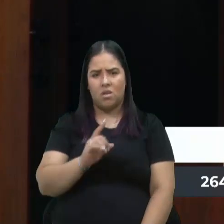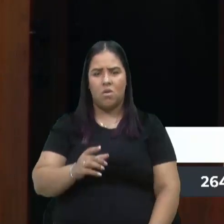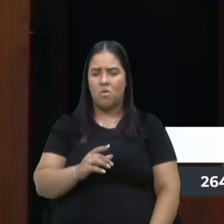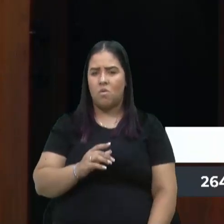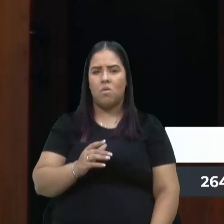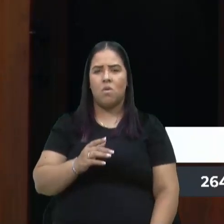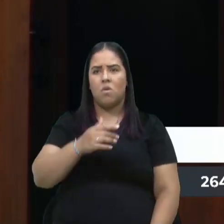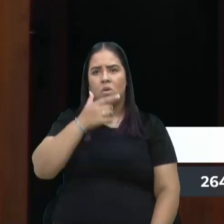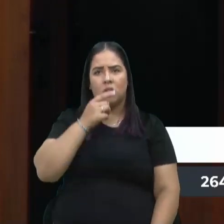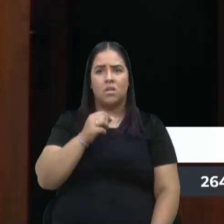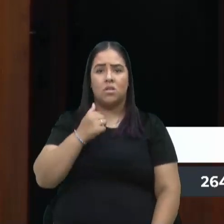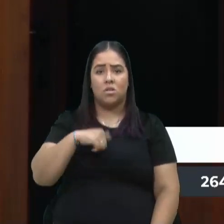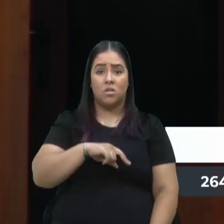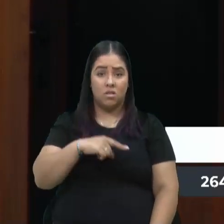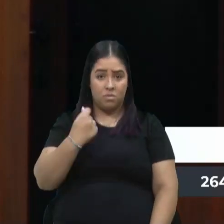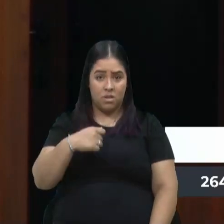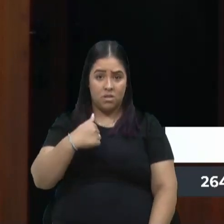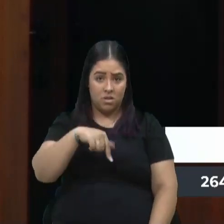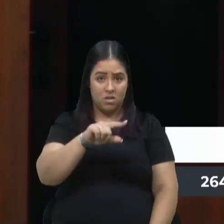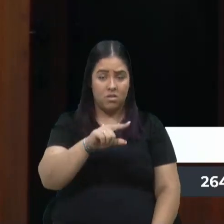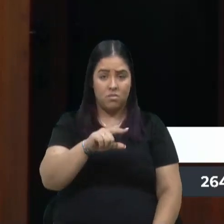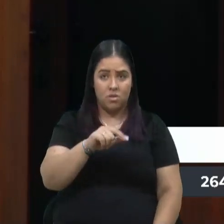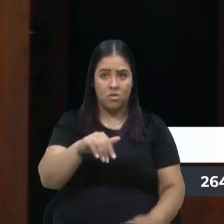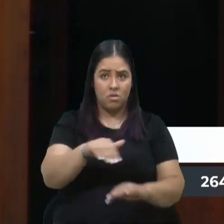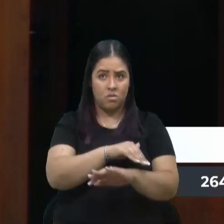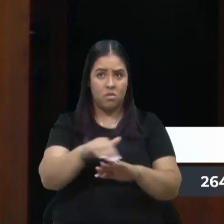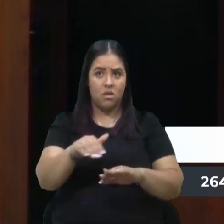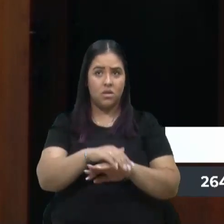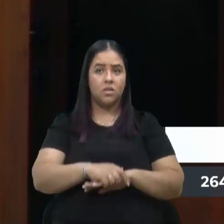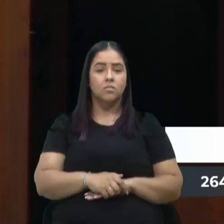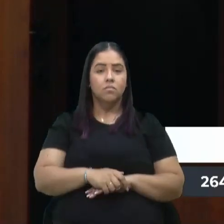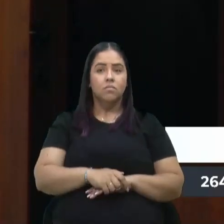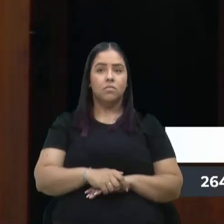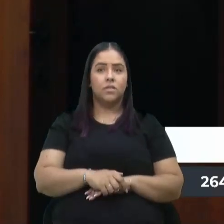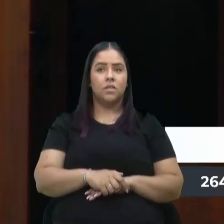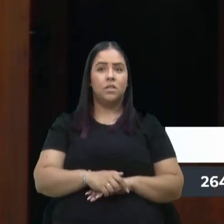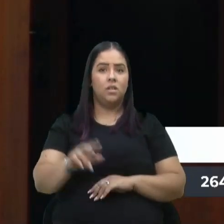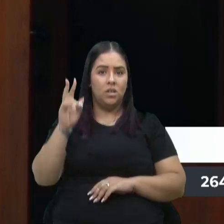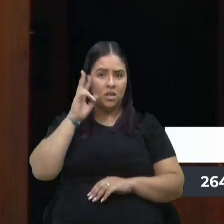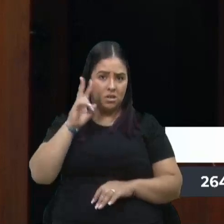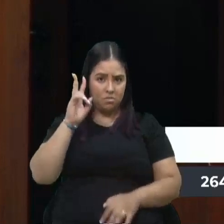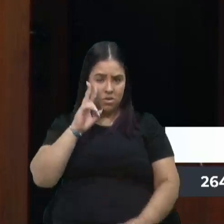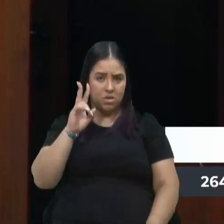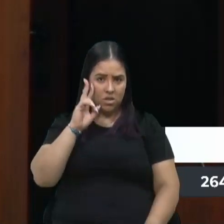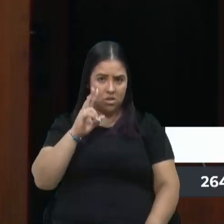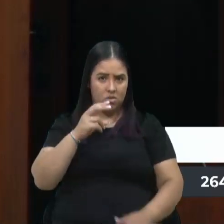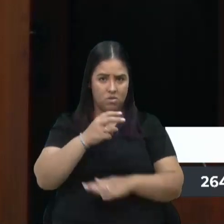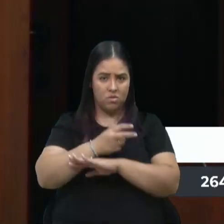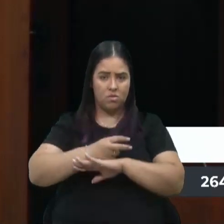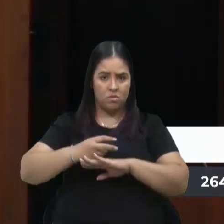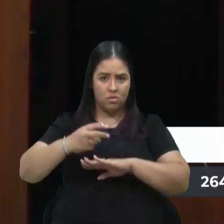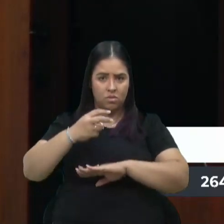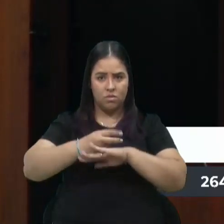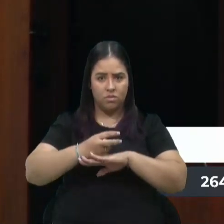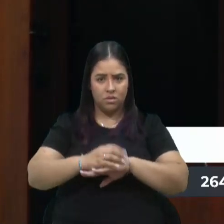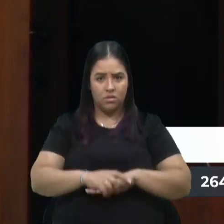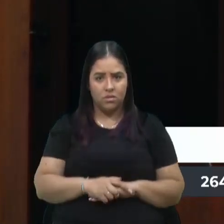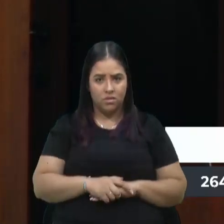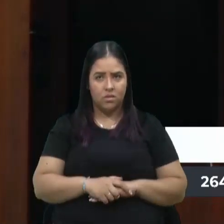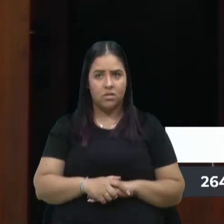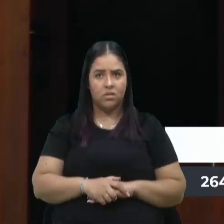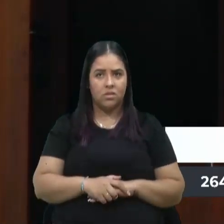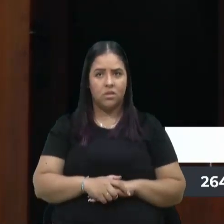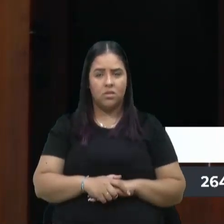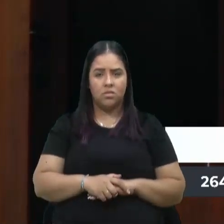rua. Vocês lembram do impeachment? Legal, democrático. Chega, por favor. Por